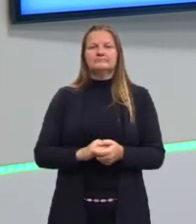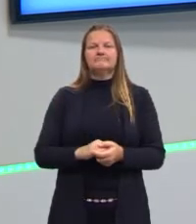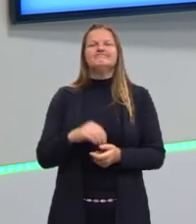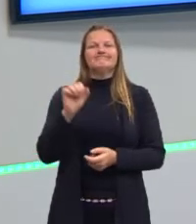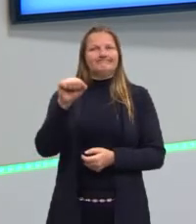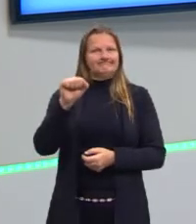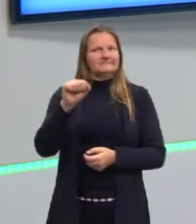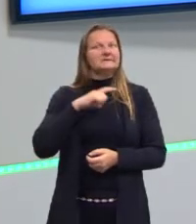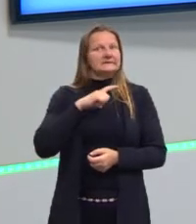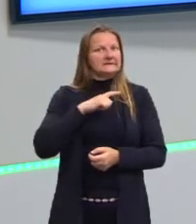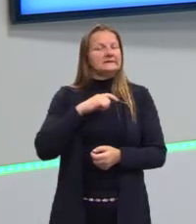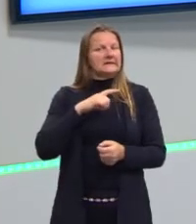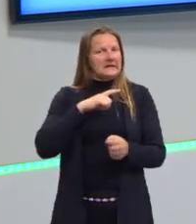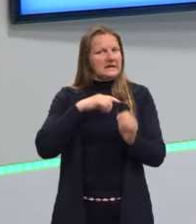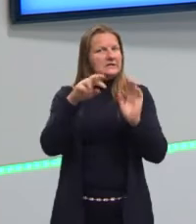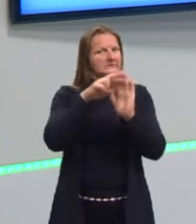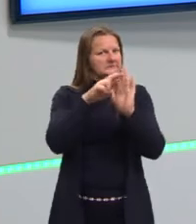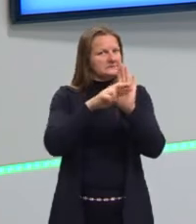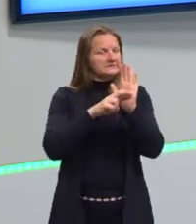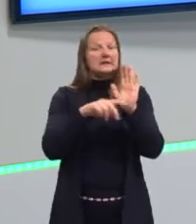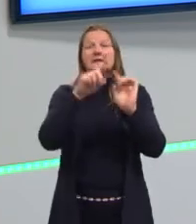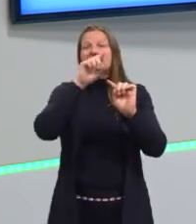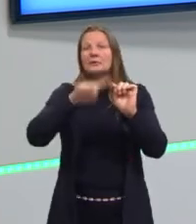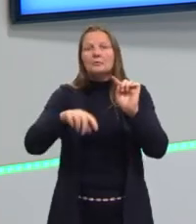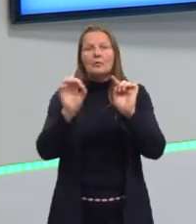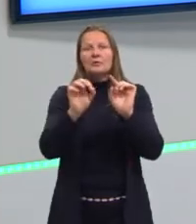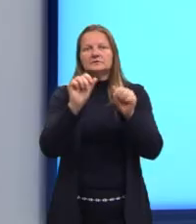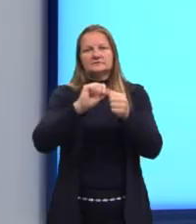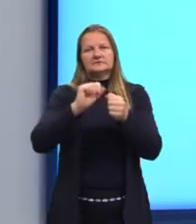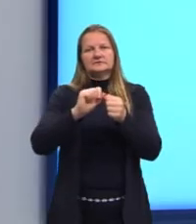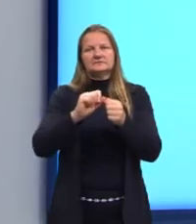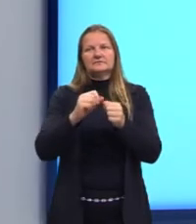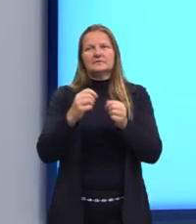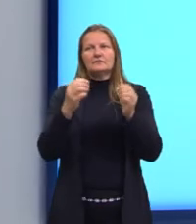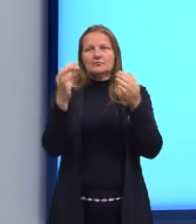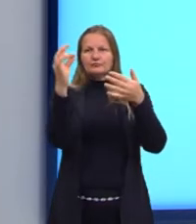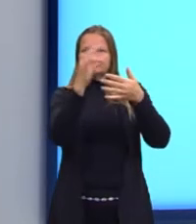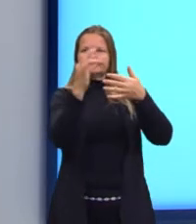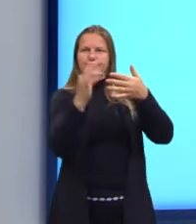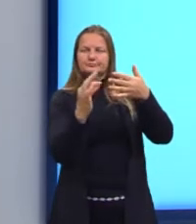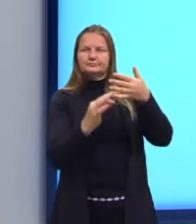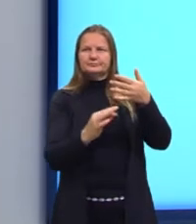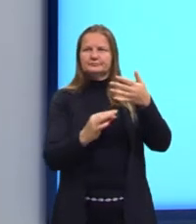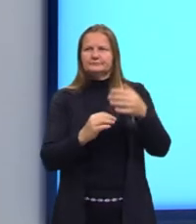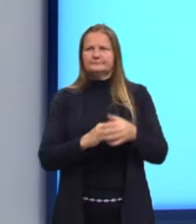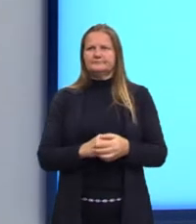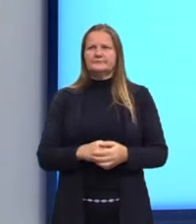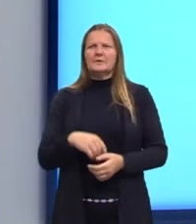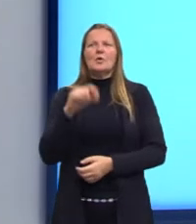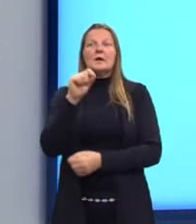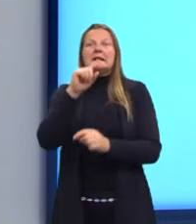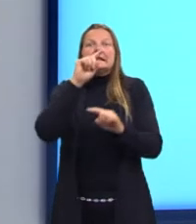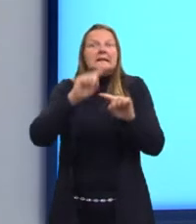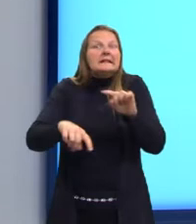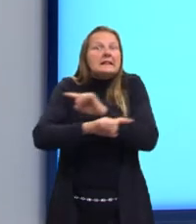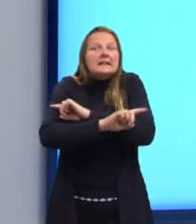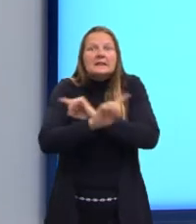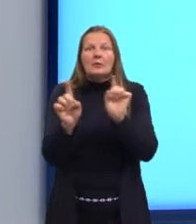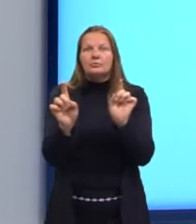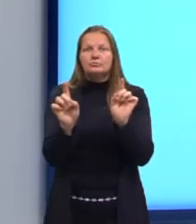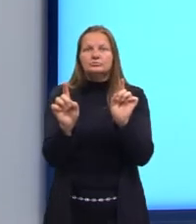tenho que eu não posso fazer e aqui eu anotei para nós para a gente não esquecer o que não fazer